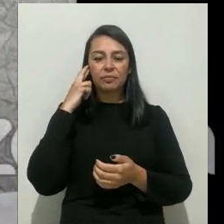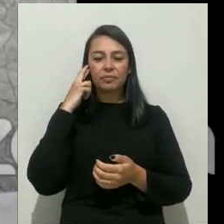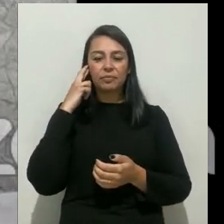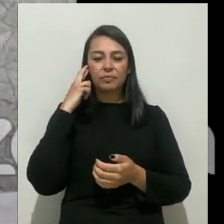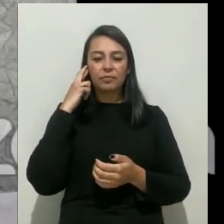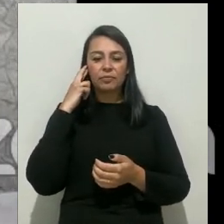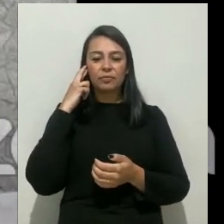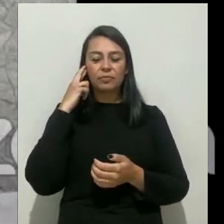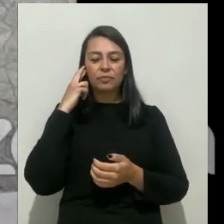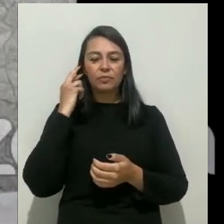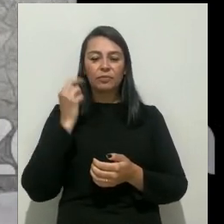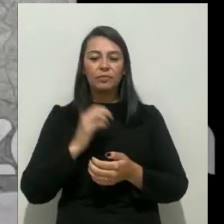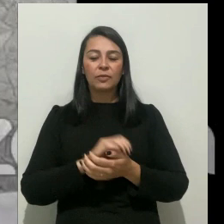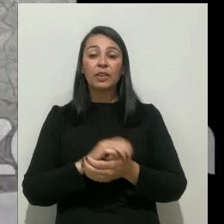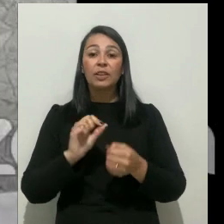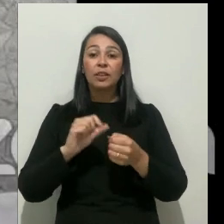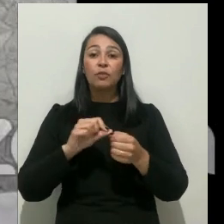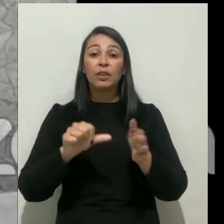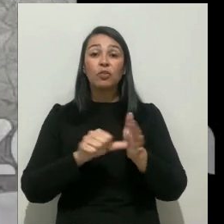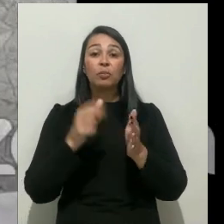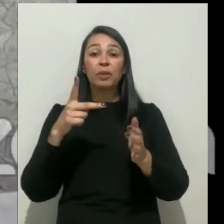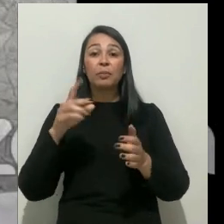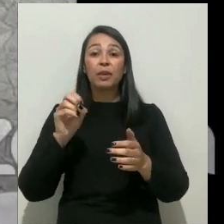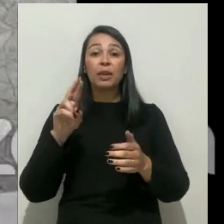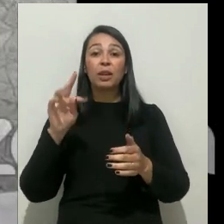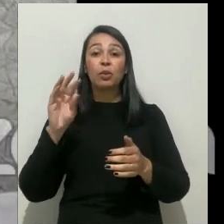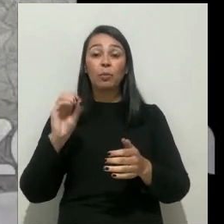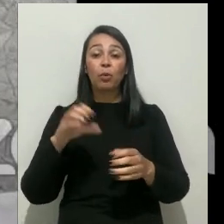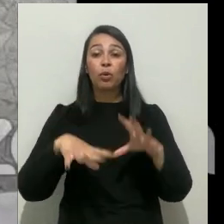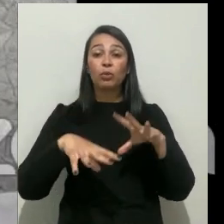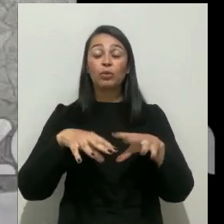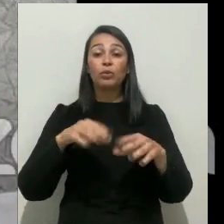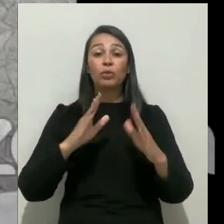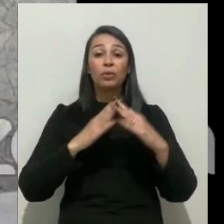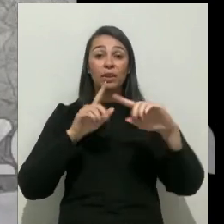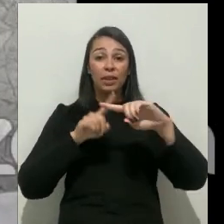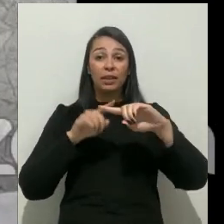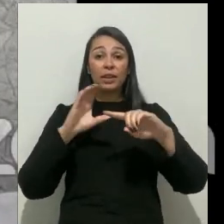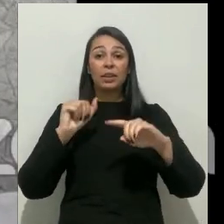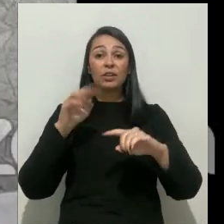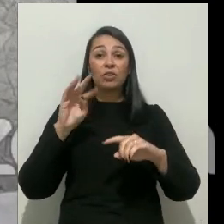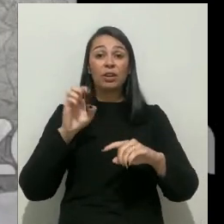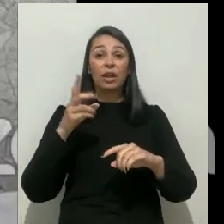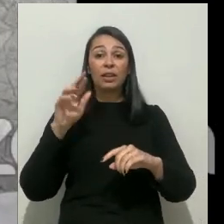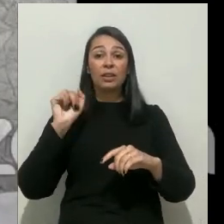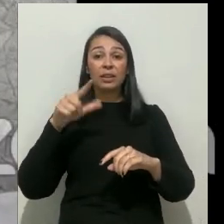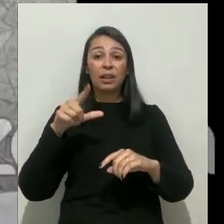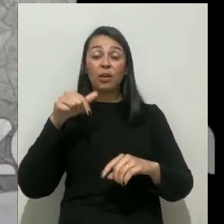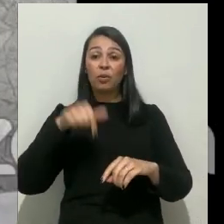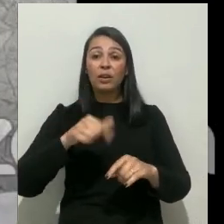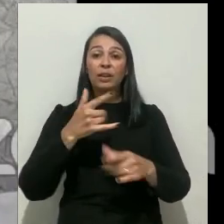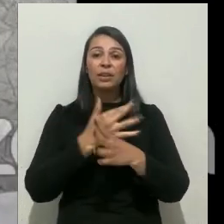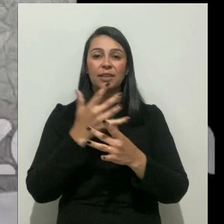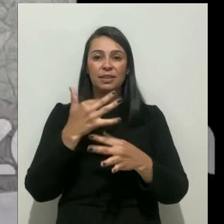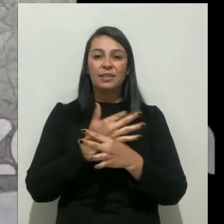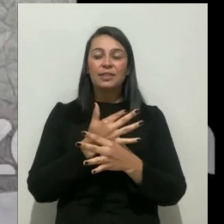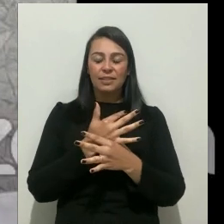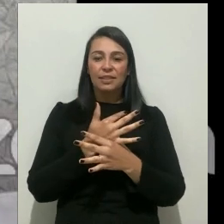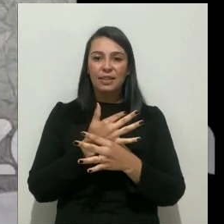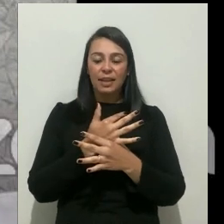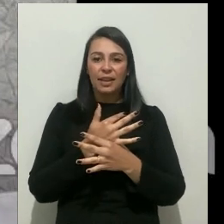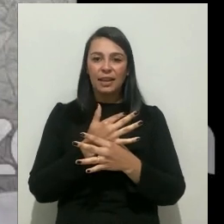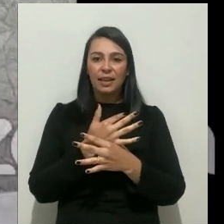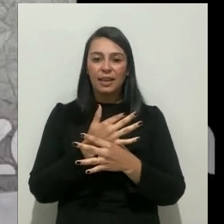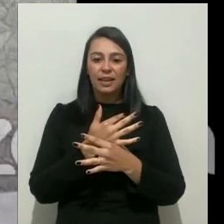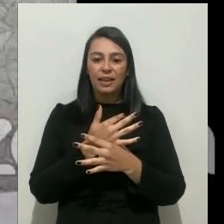e ele ergueu o primeiro corpo da catedral, e com esse feito maravilhoso aqui na nossa cidade, a gente lá fazendo cristal da